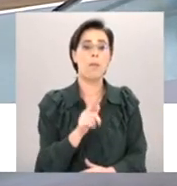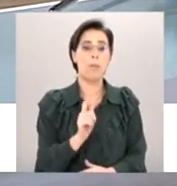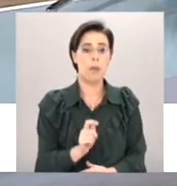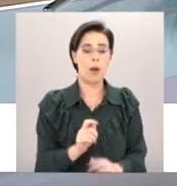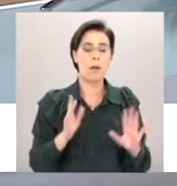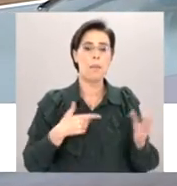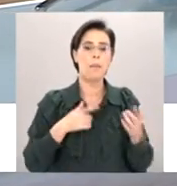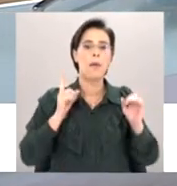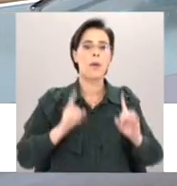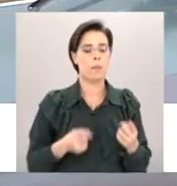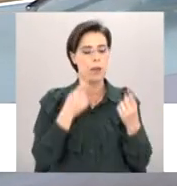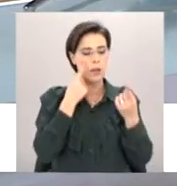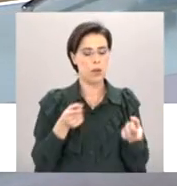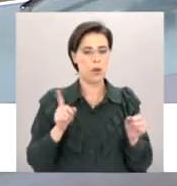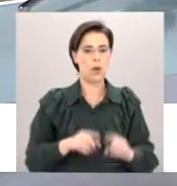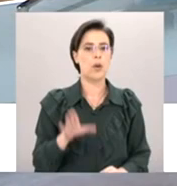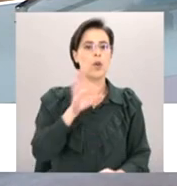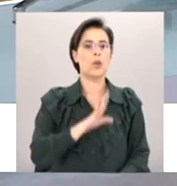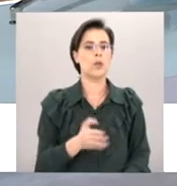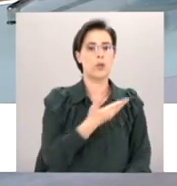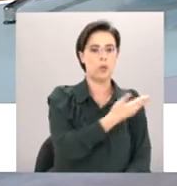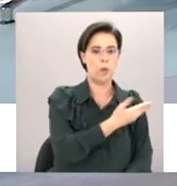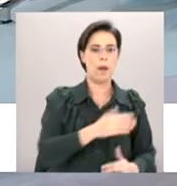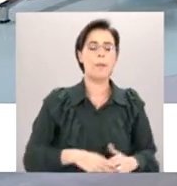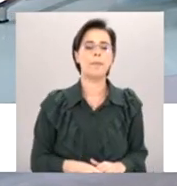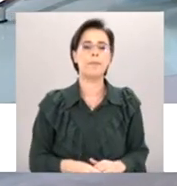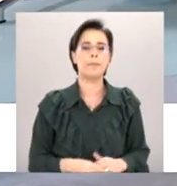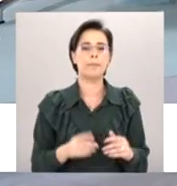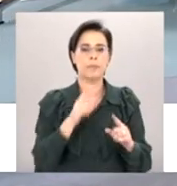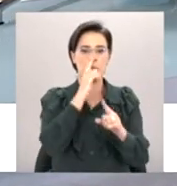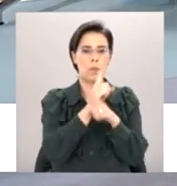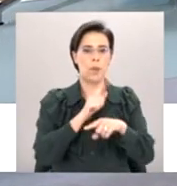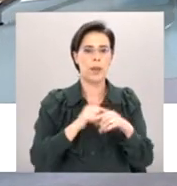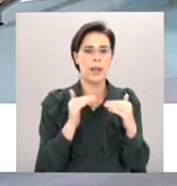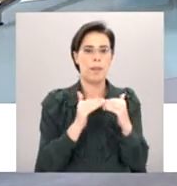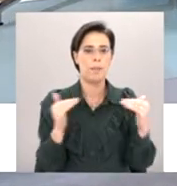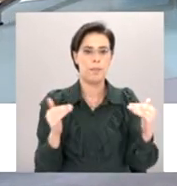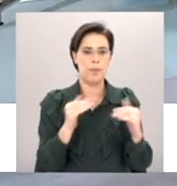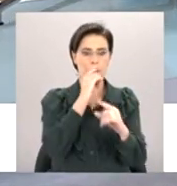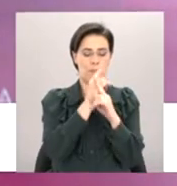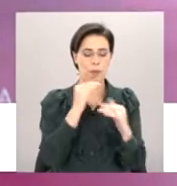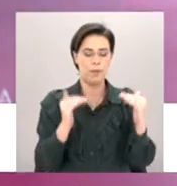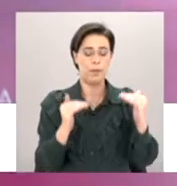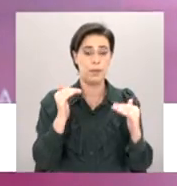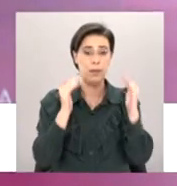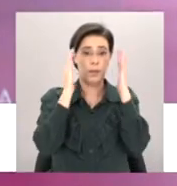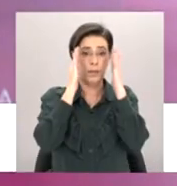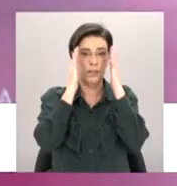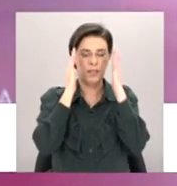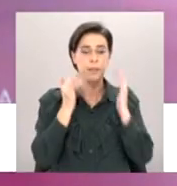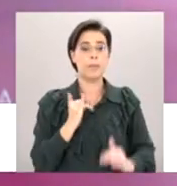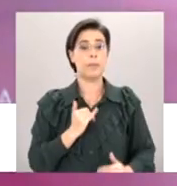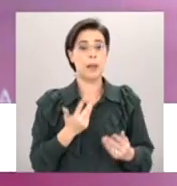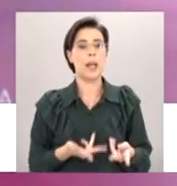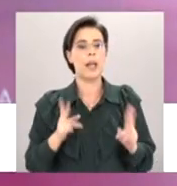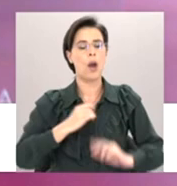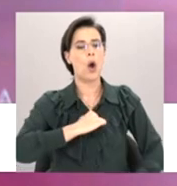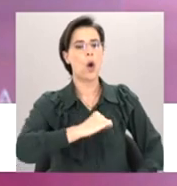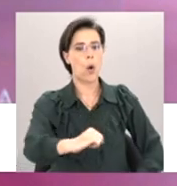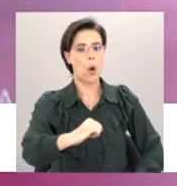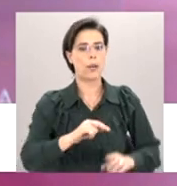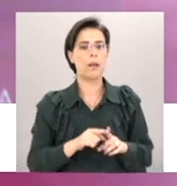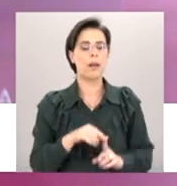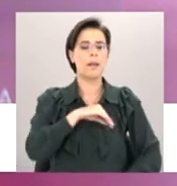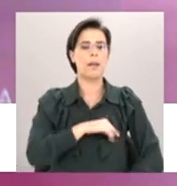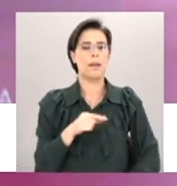de esquerda mas eu como seria novamente o João que tem de Figueiredo até para a nivelar os aqui os nossos tempos a iniciativa Liberal está claramente contra a